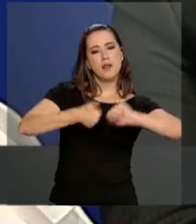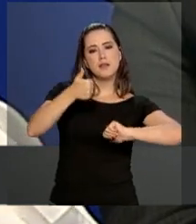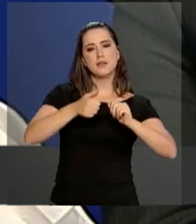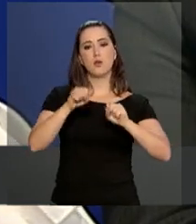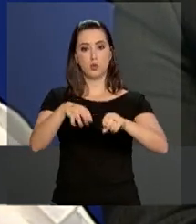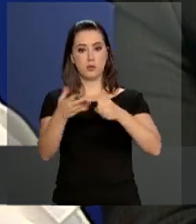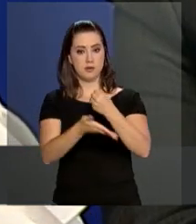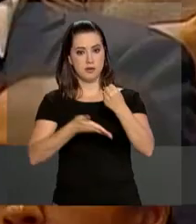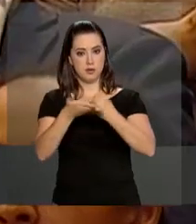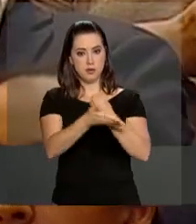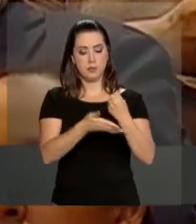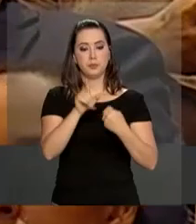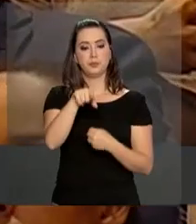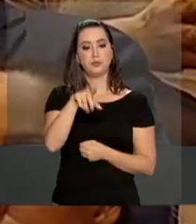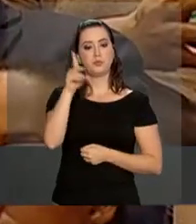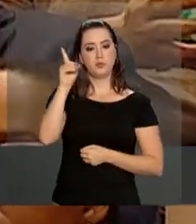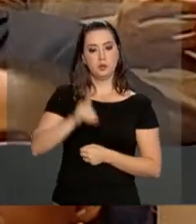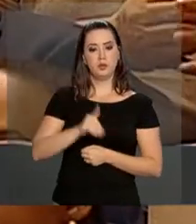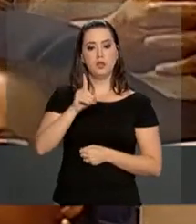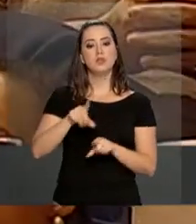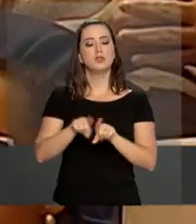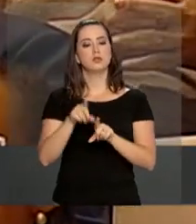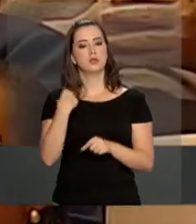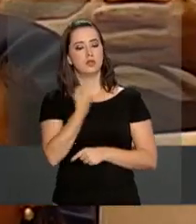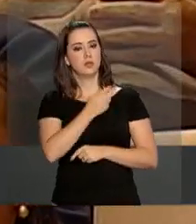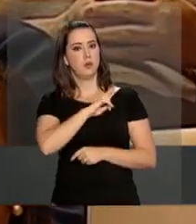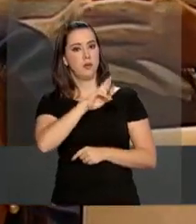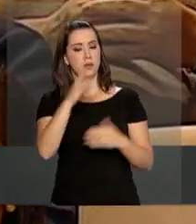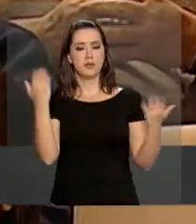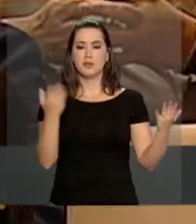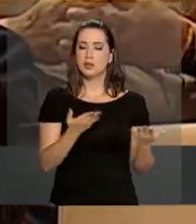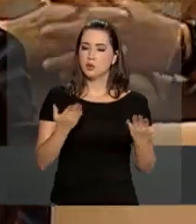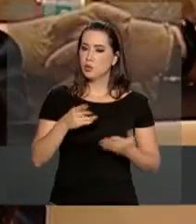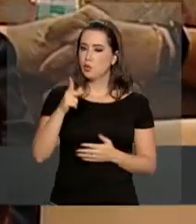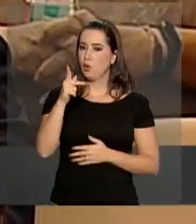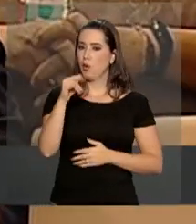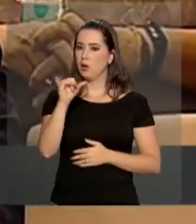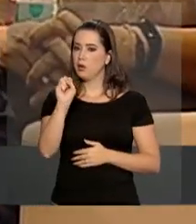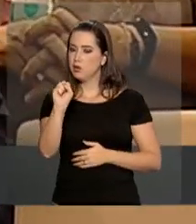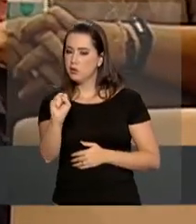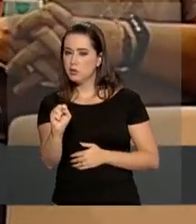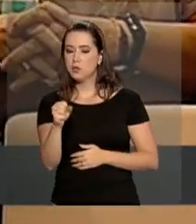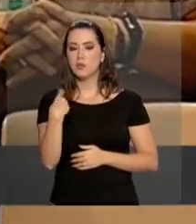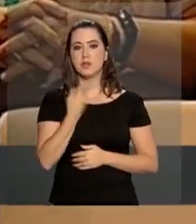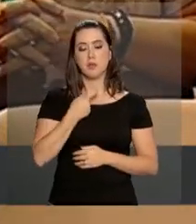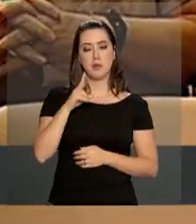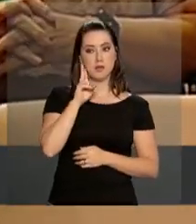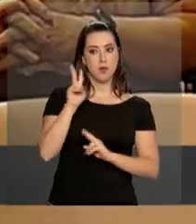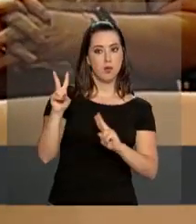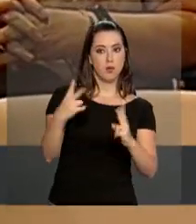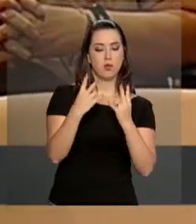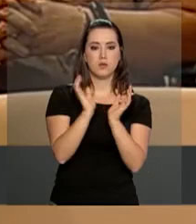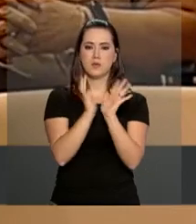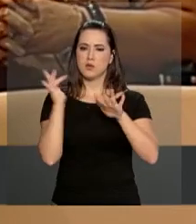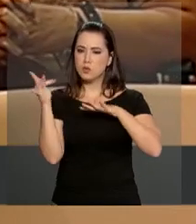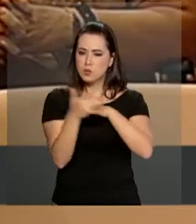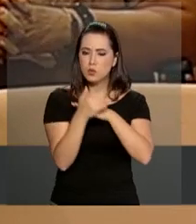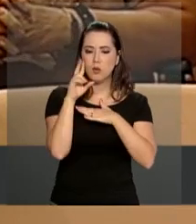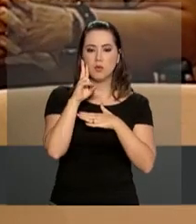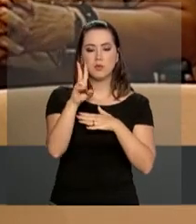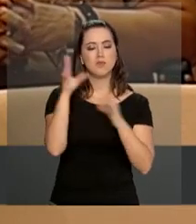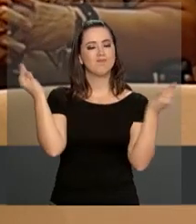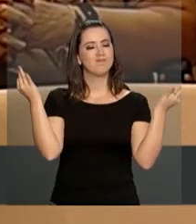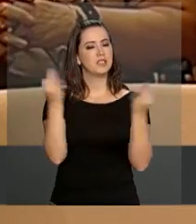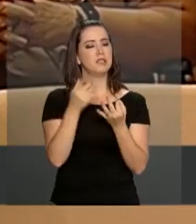nos representando na reunião do board do pisa nesse momento mas nos acompanha pelas redes sociais pelo sucesso da